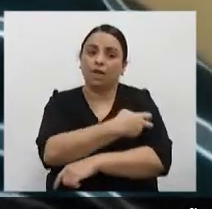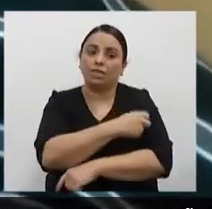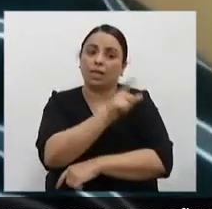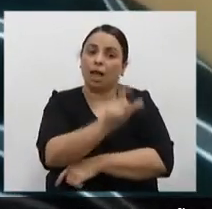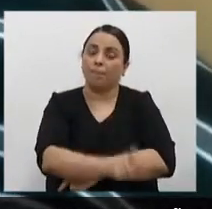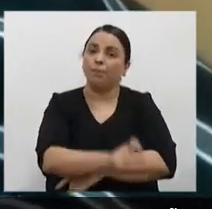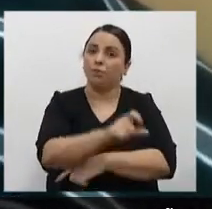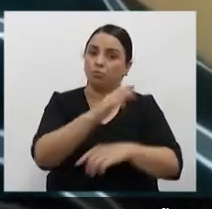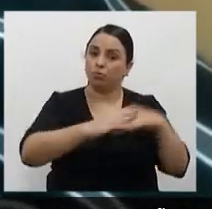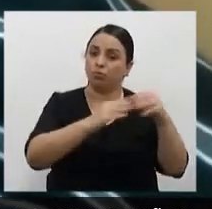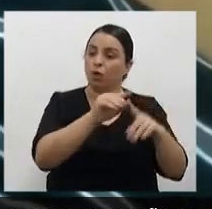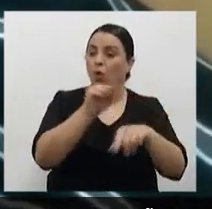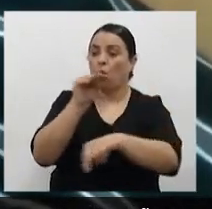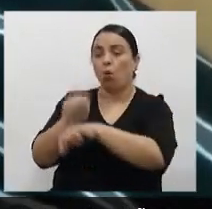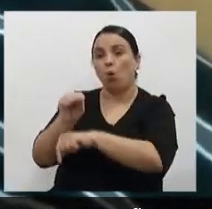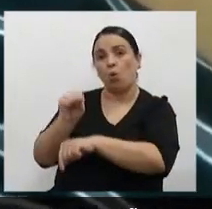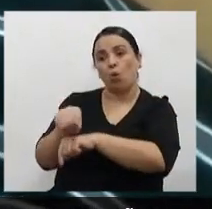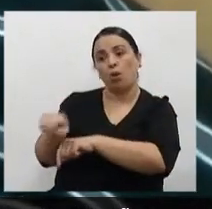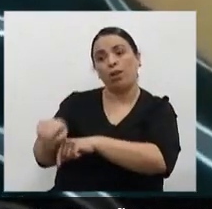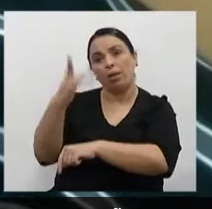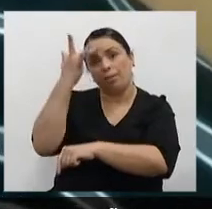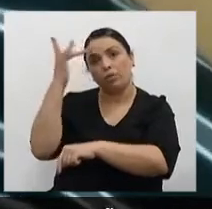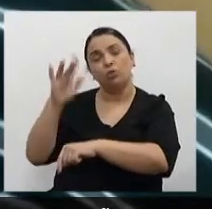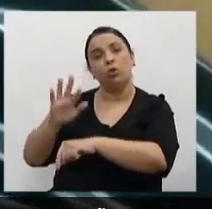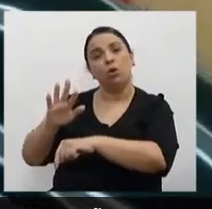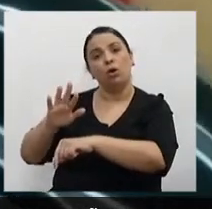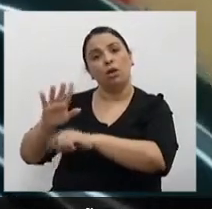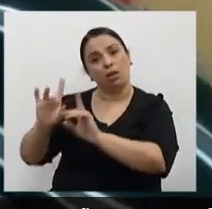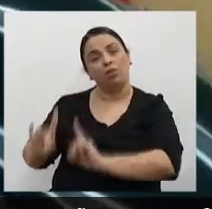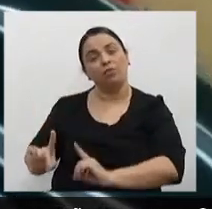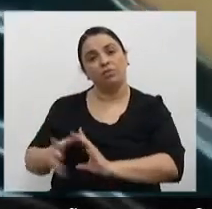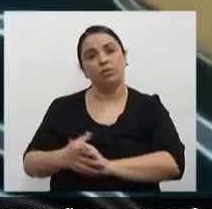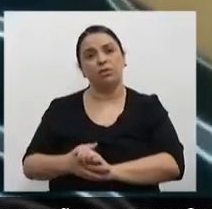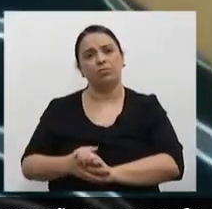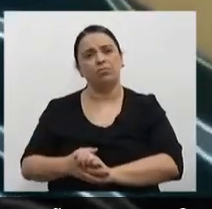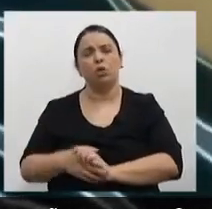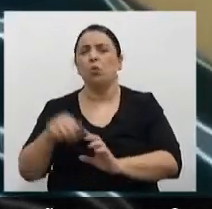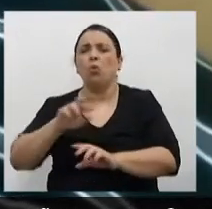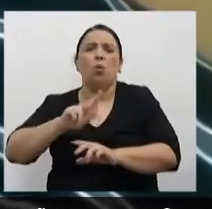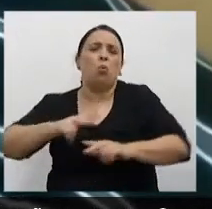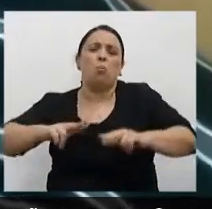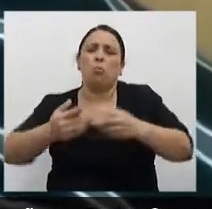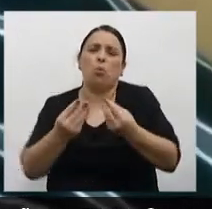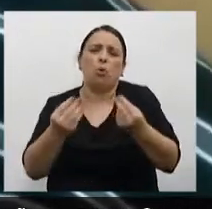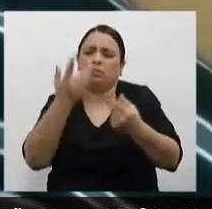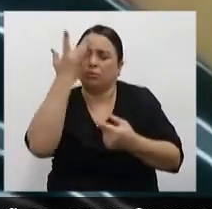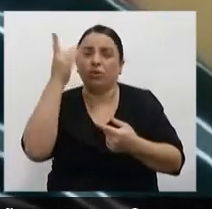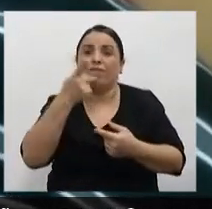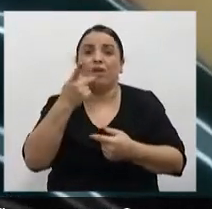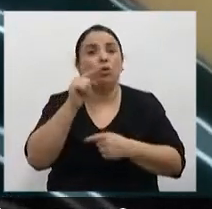isso, a Juliana e outras pessoas,